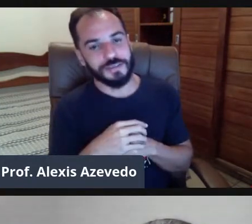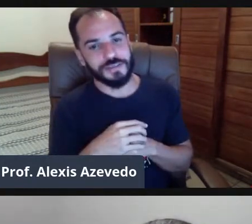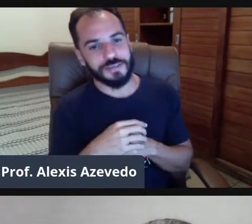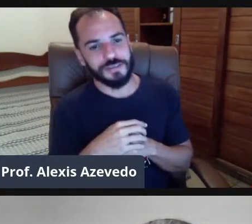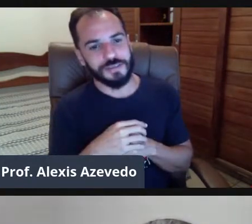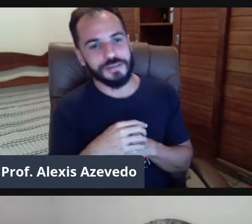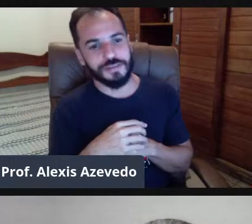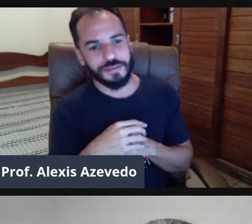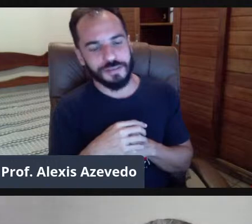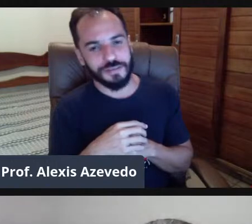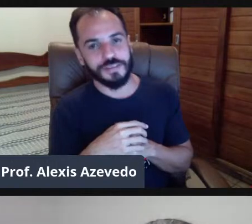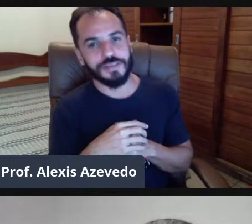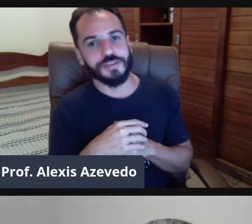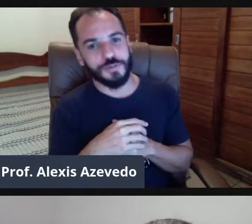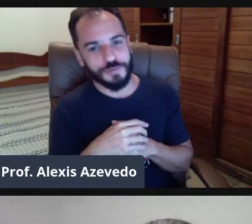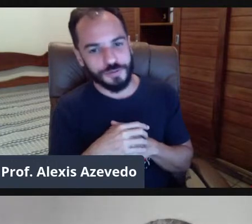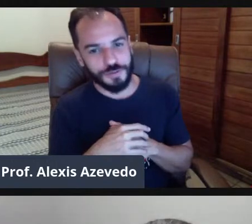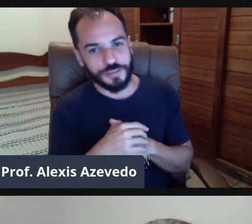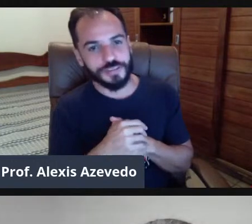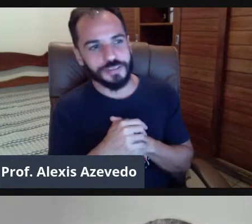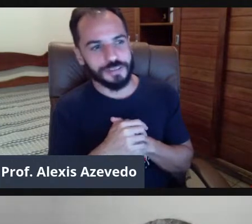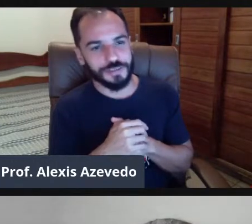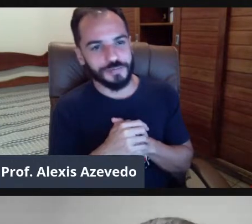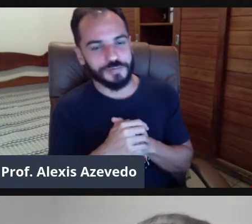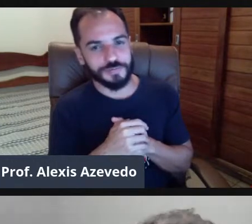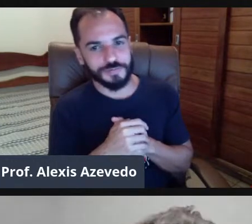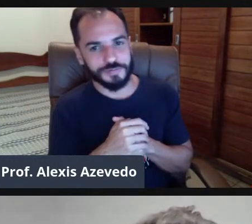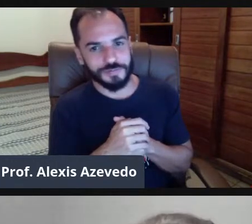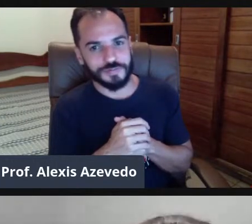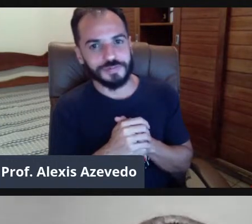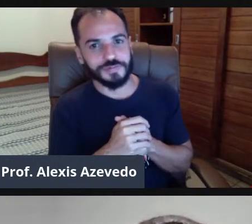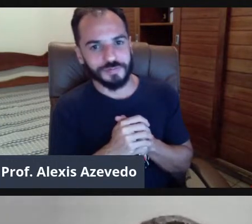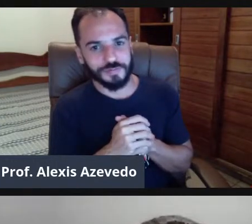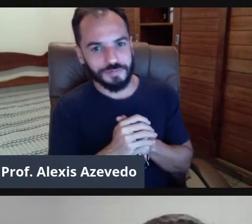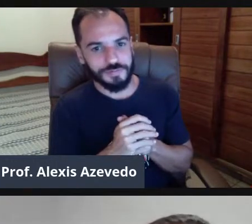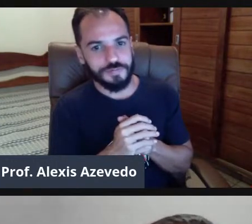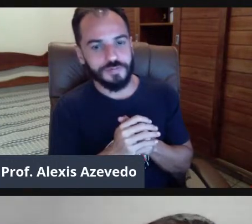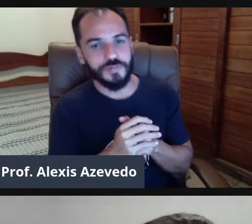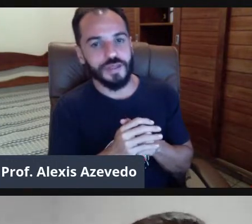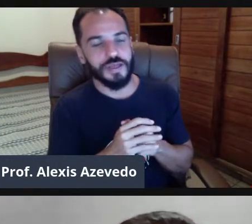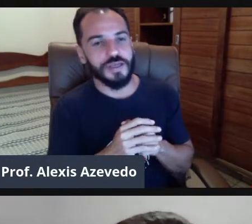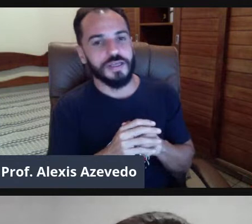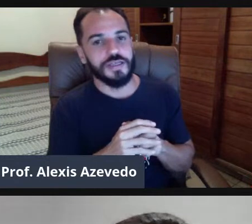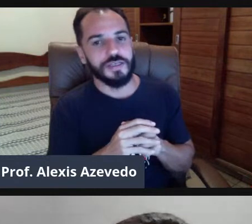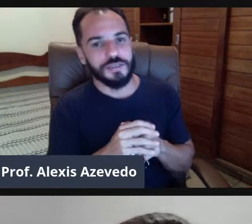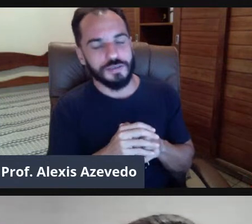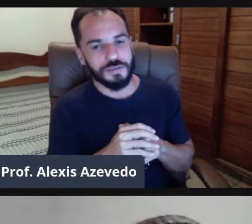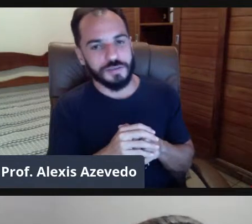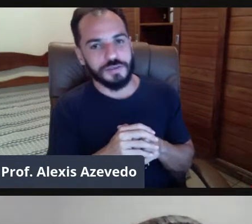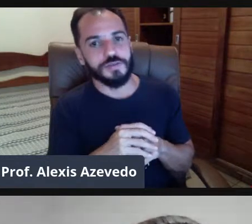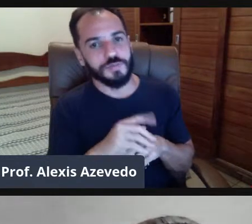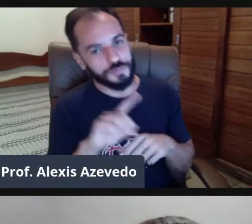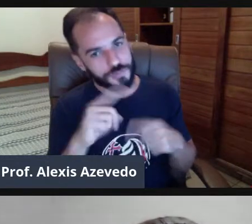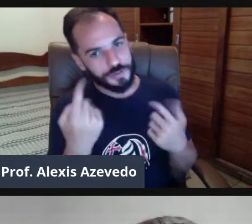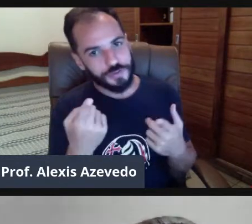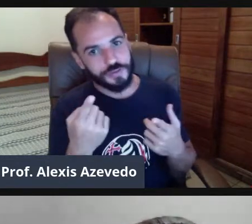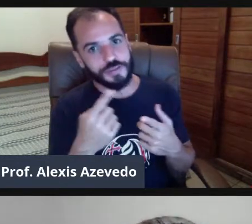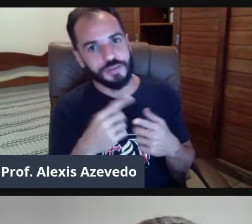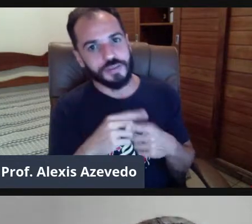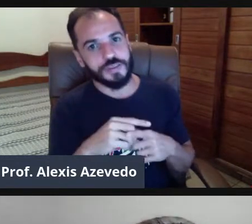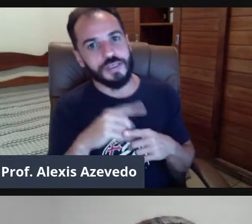Mas, enfim, a gente tem que acreditar que é possível dar saltos. Né? É isso que eu acredito. E eu espero